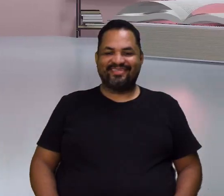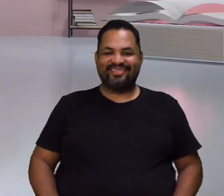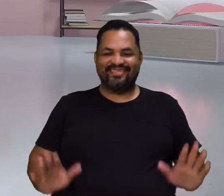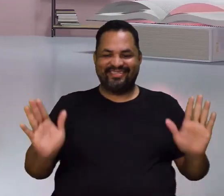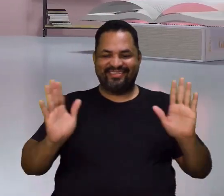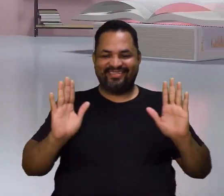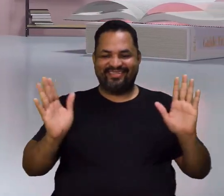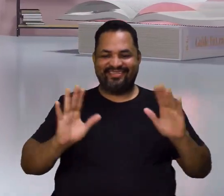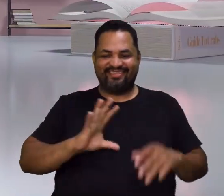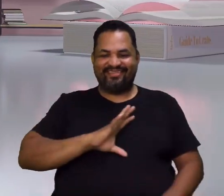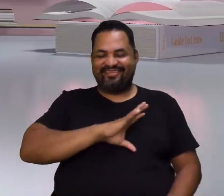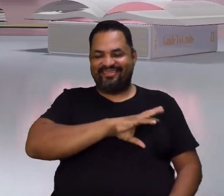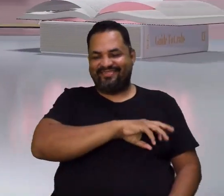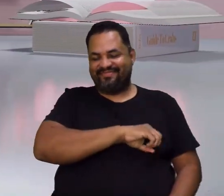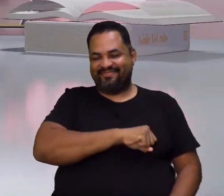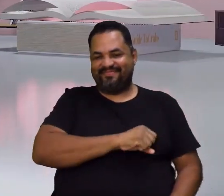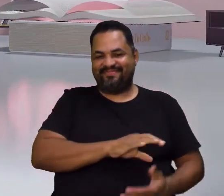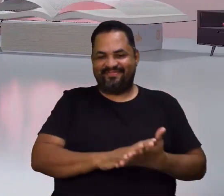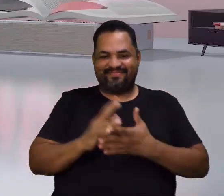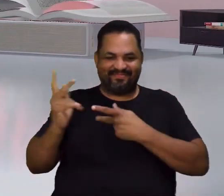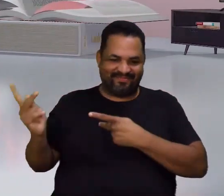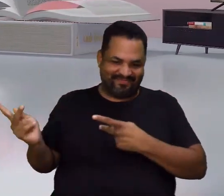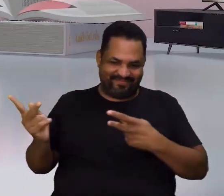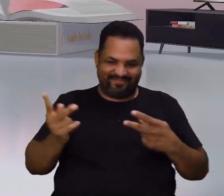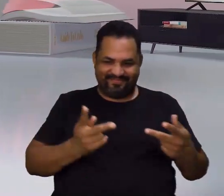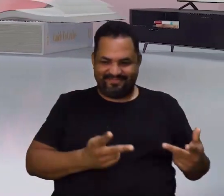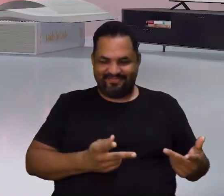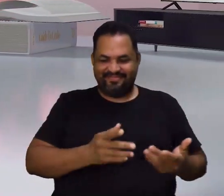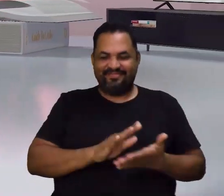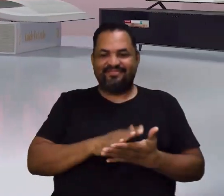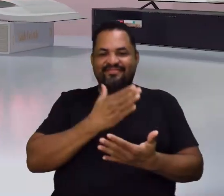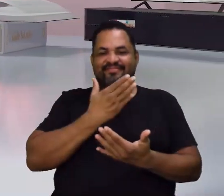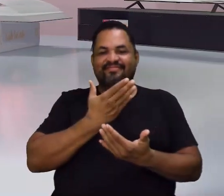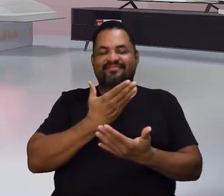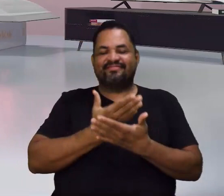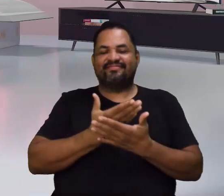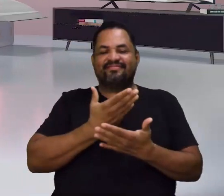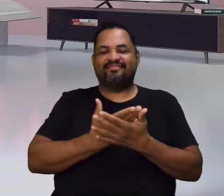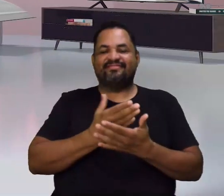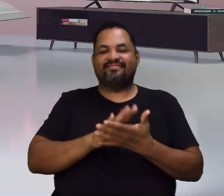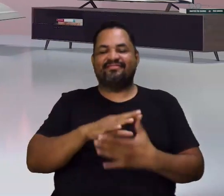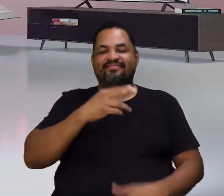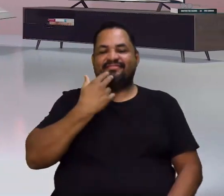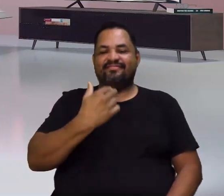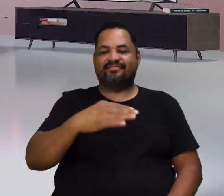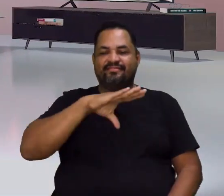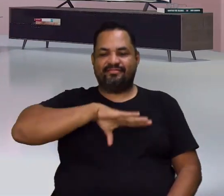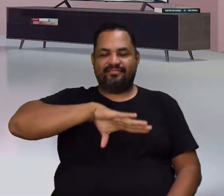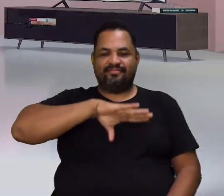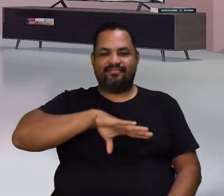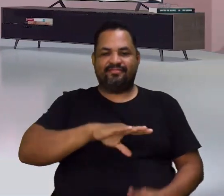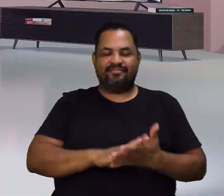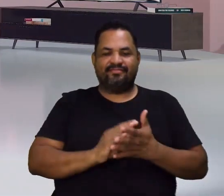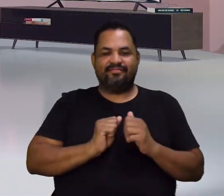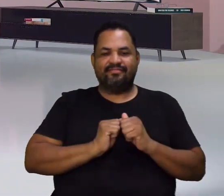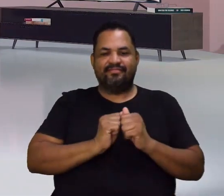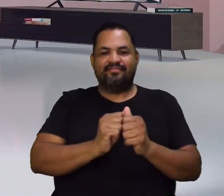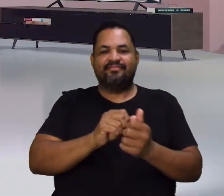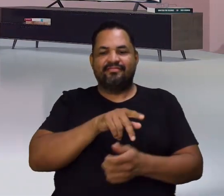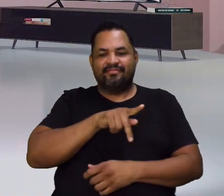Olá Vadinho e sejam bem-vindos a mais uma aula de língua portuguesa comigo